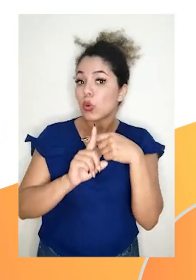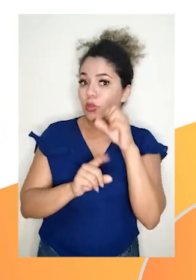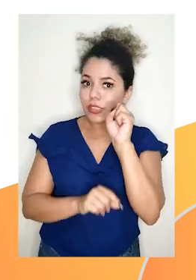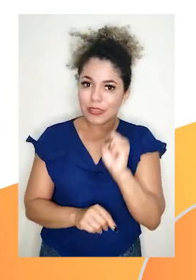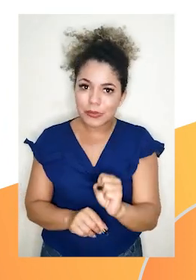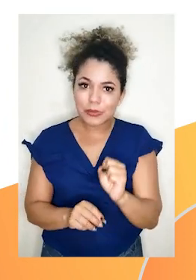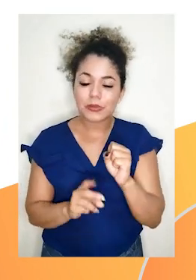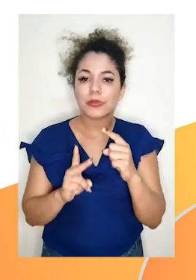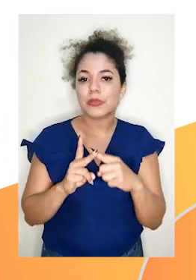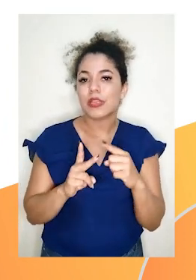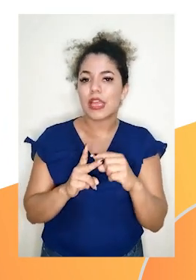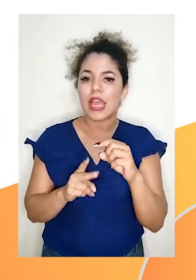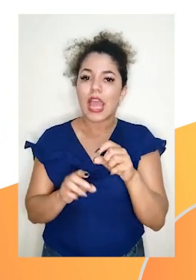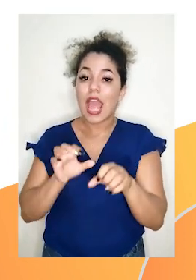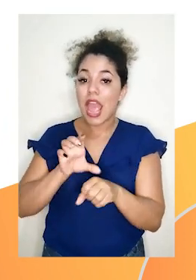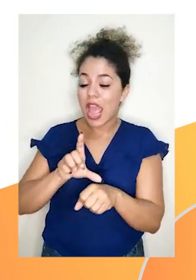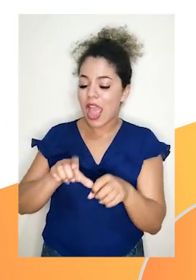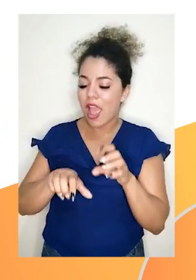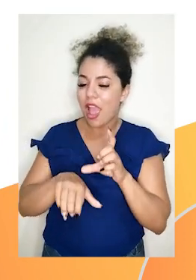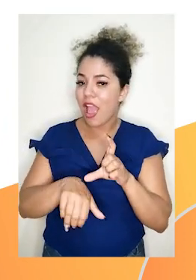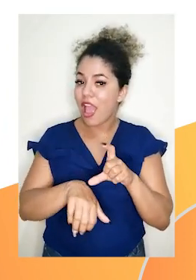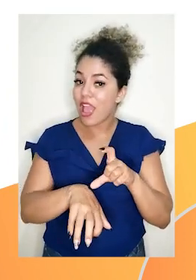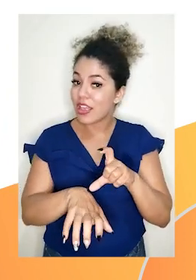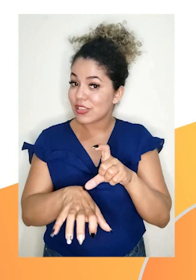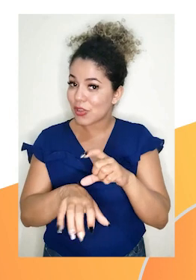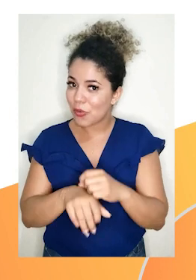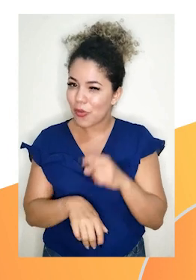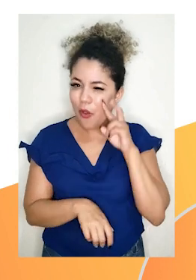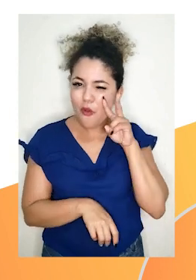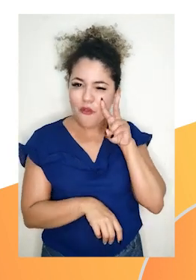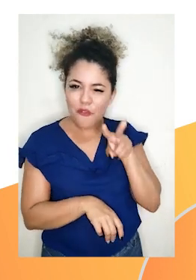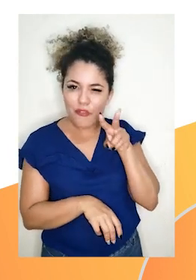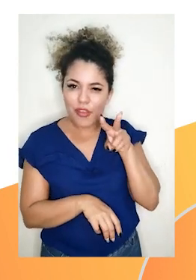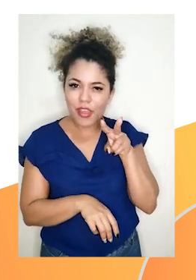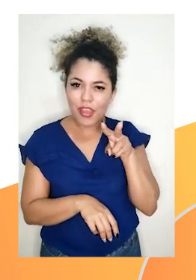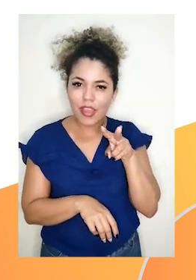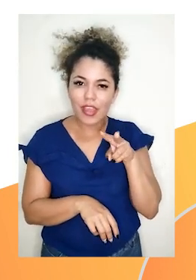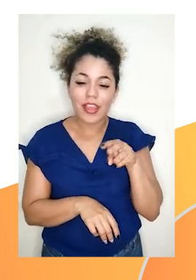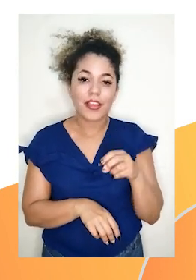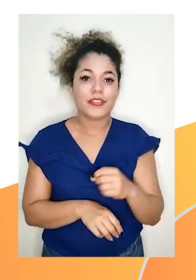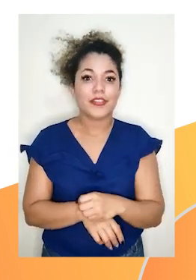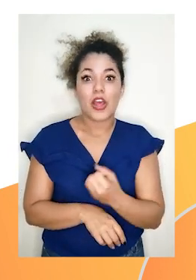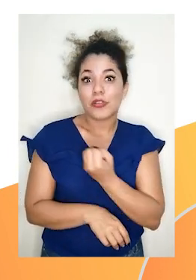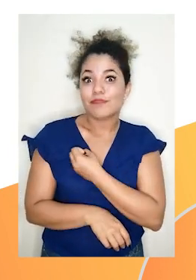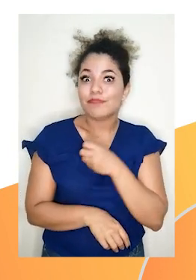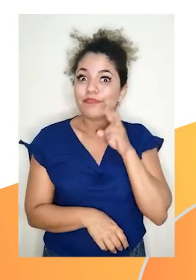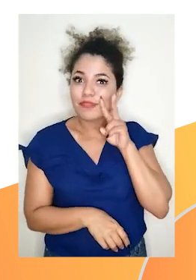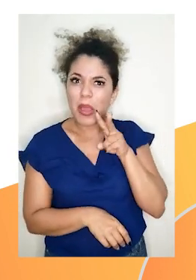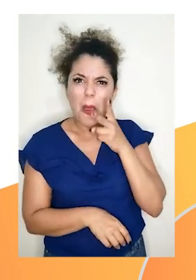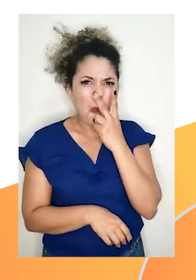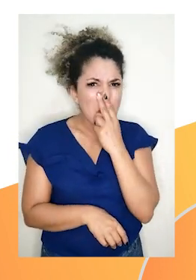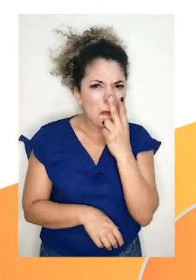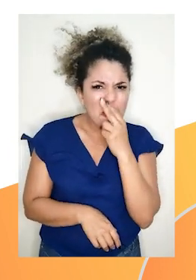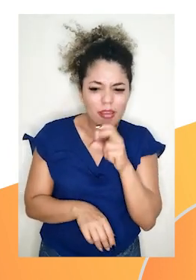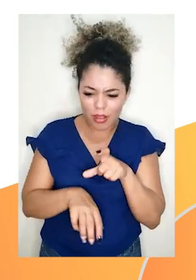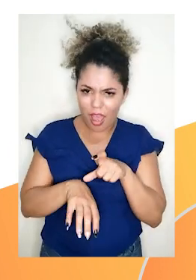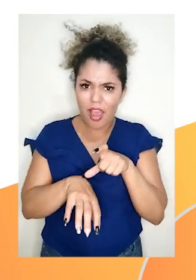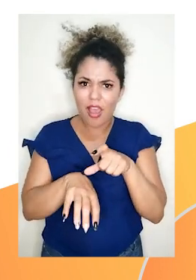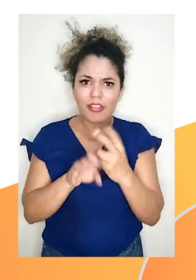Sul, Escorpião, aqui representada. Observem a número 9. Não parece o esqueleto de um escorpião?